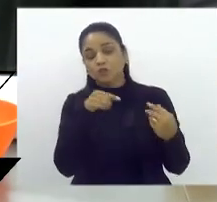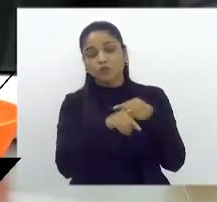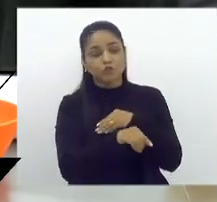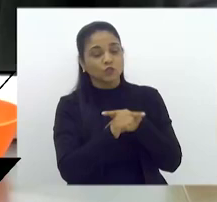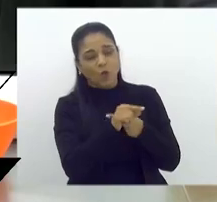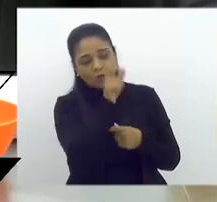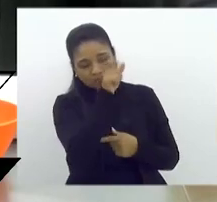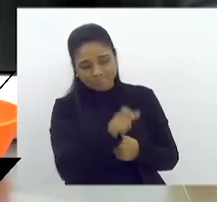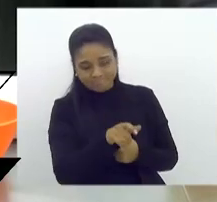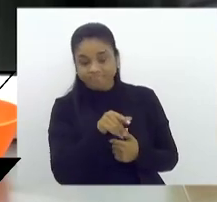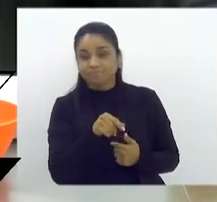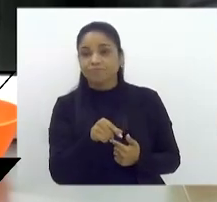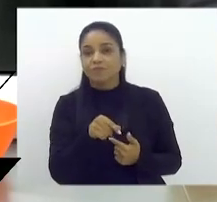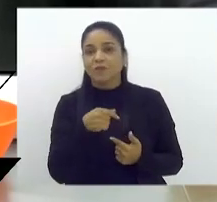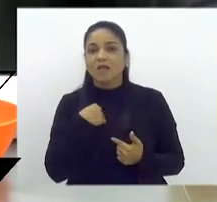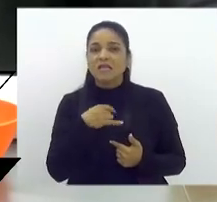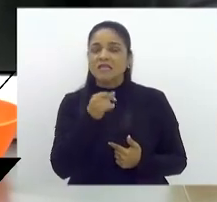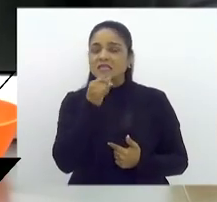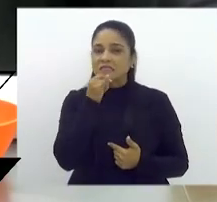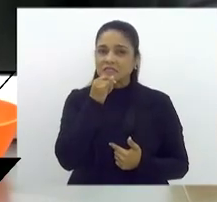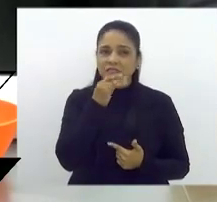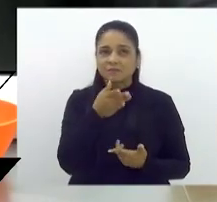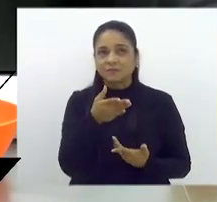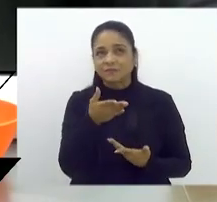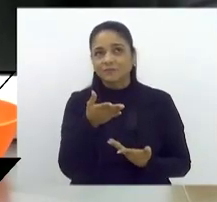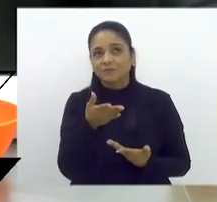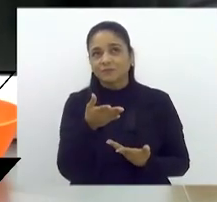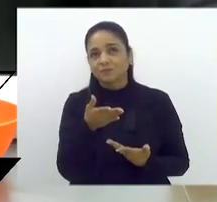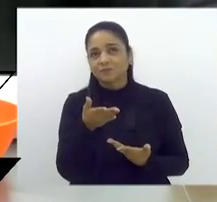de um eventual